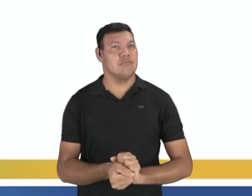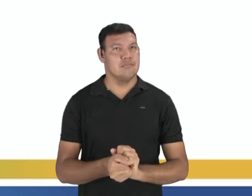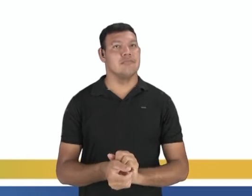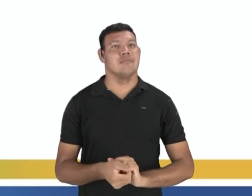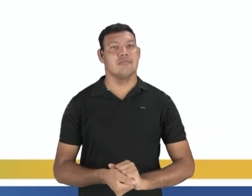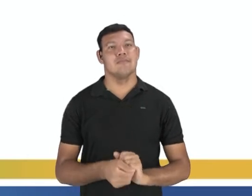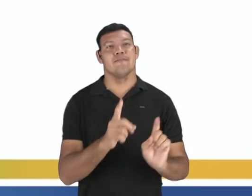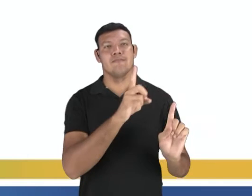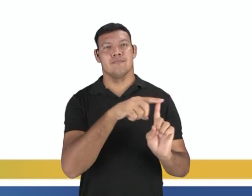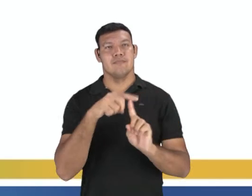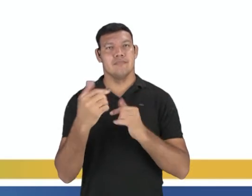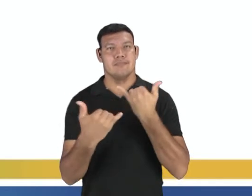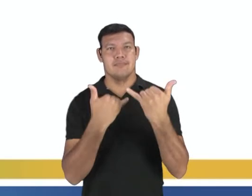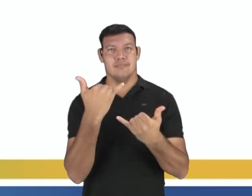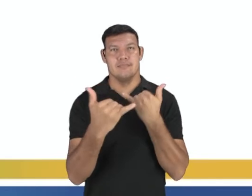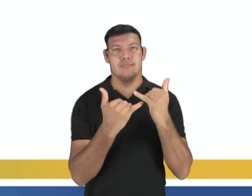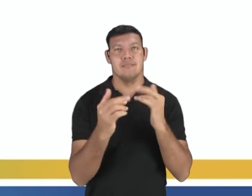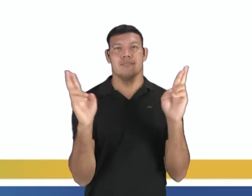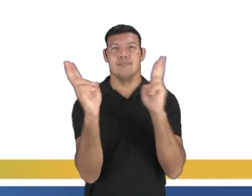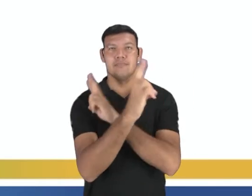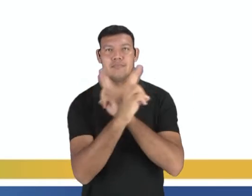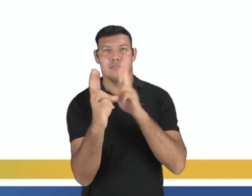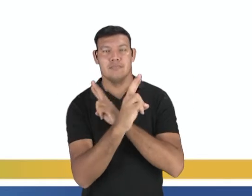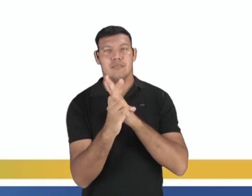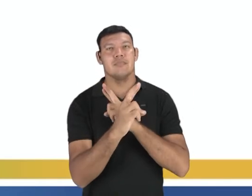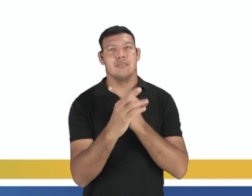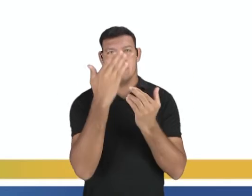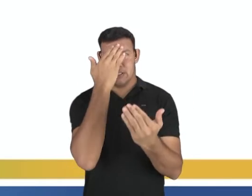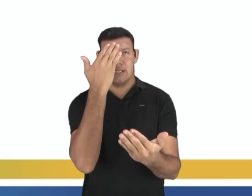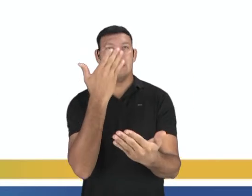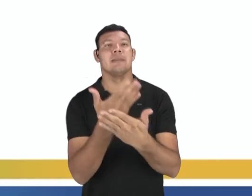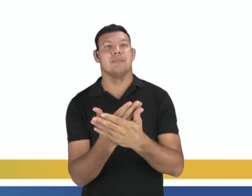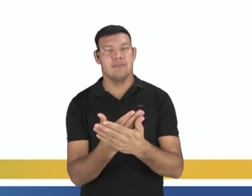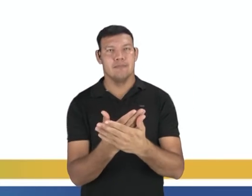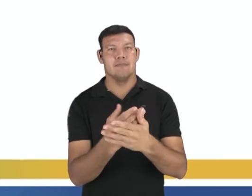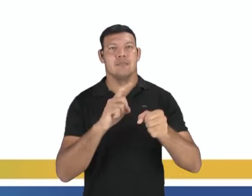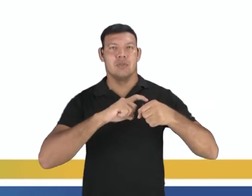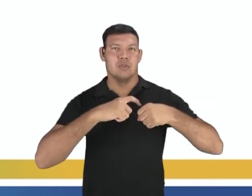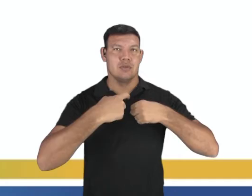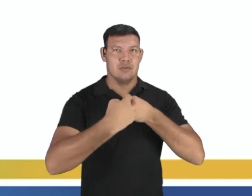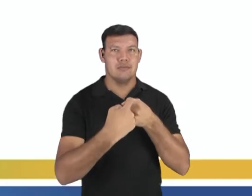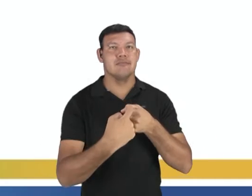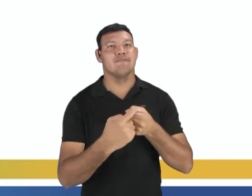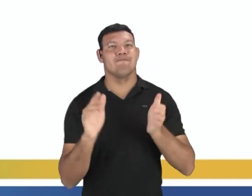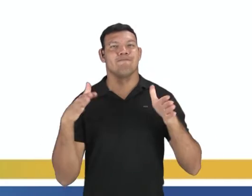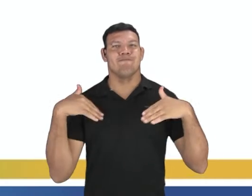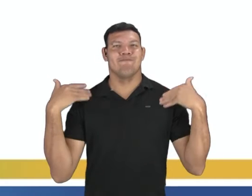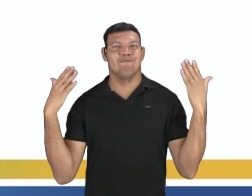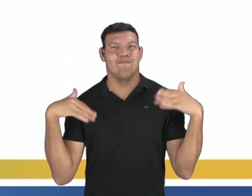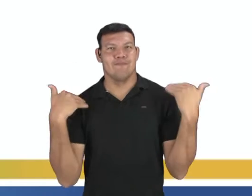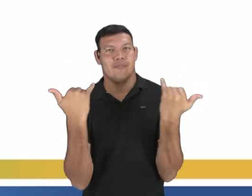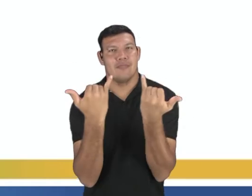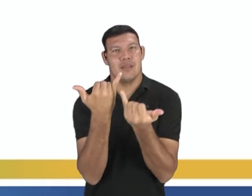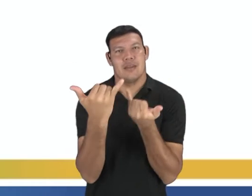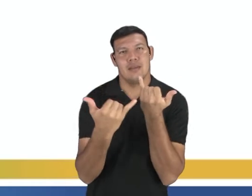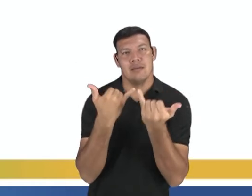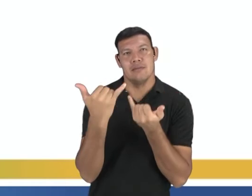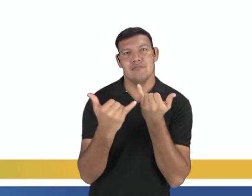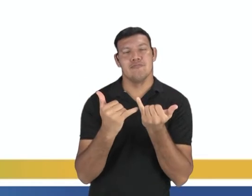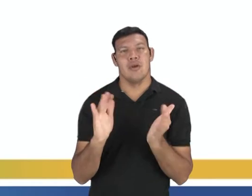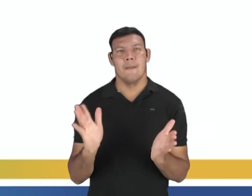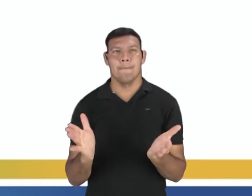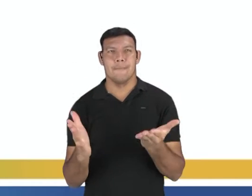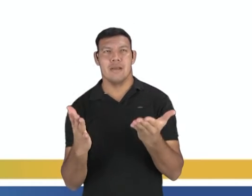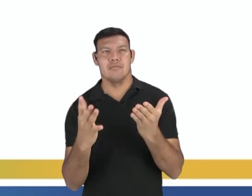tipo de jogo visa estabelecer relações de confiança e parceria em um clima descontraído, proporcionando